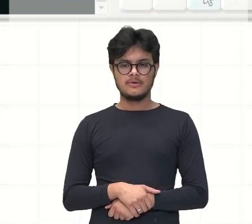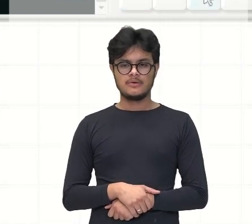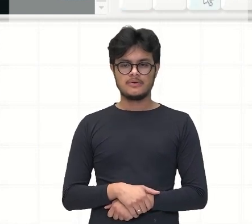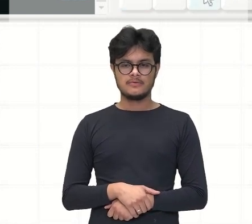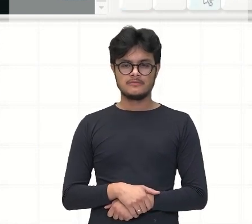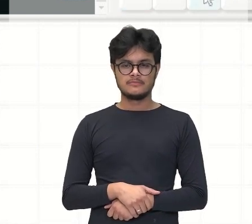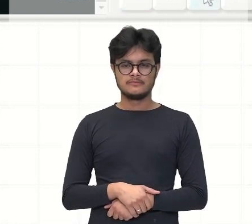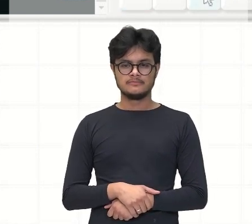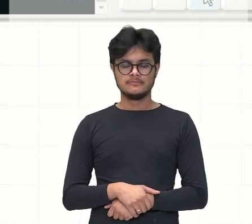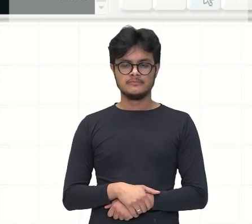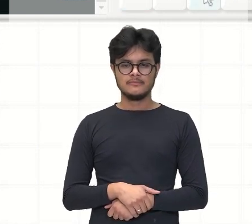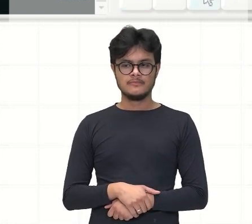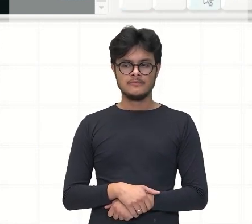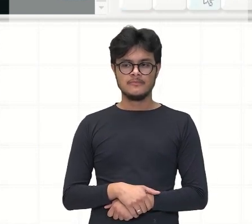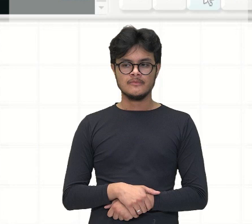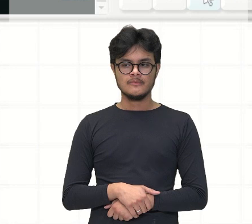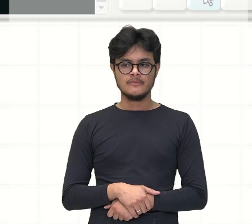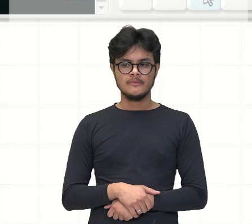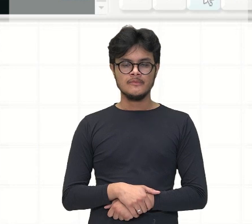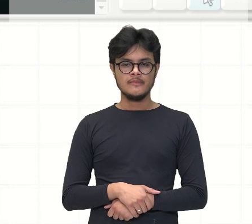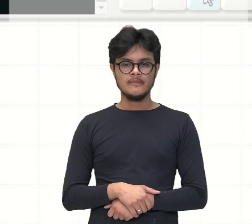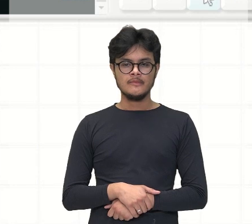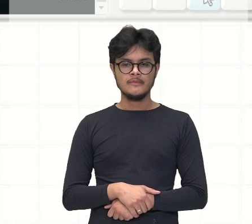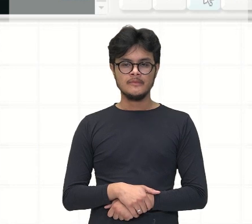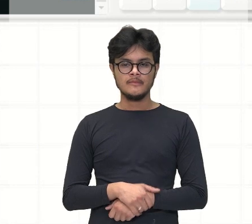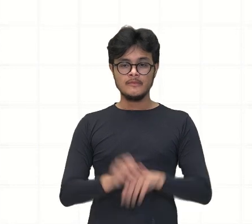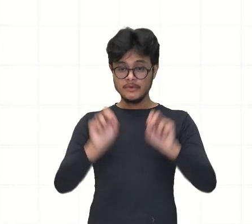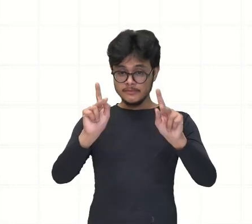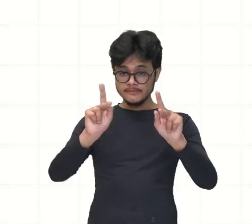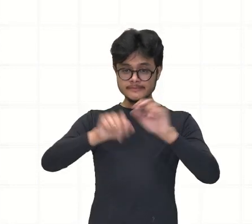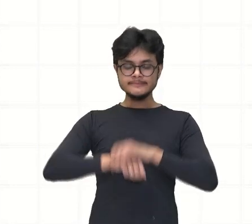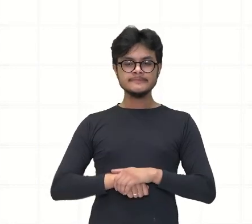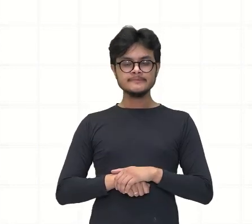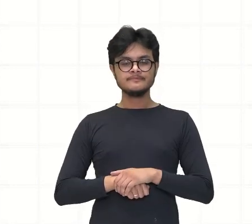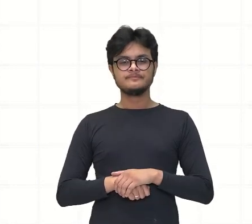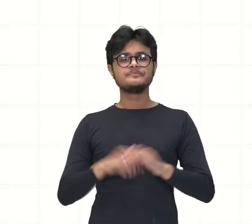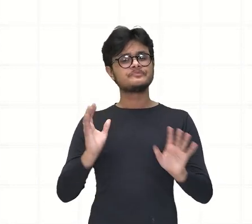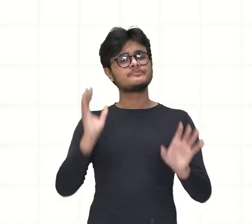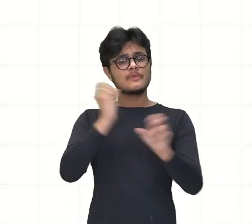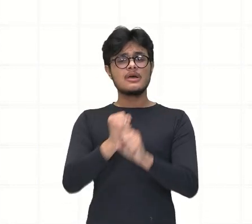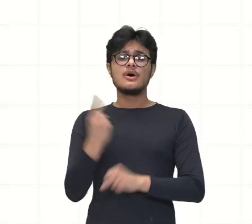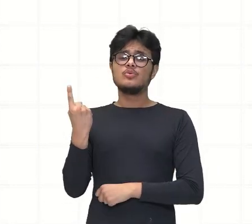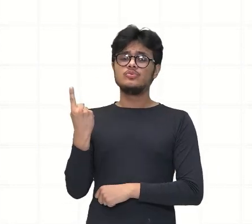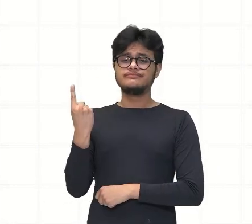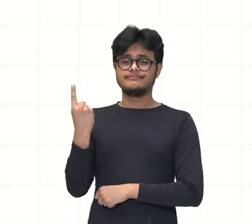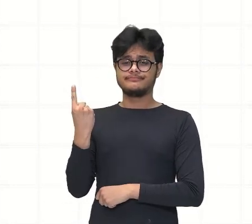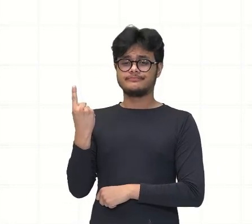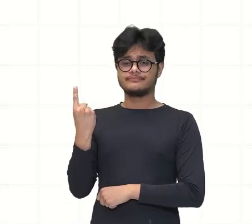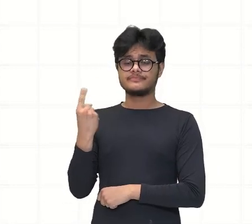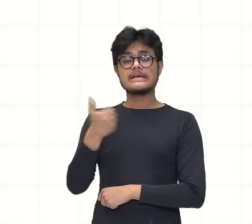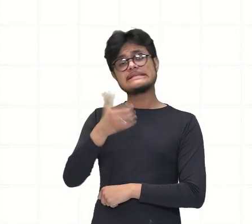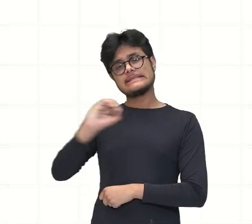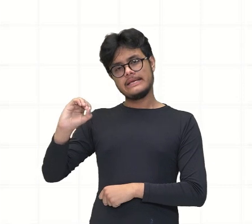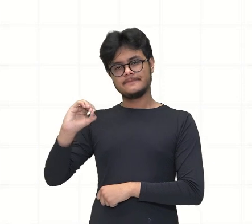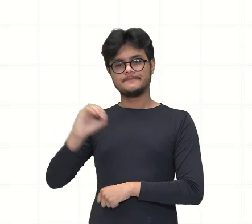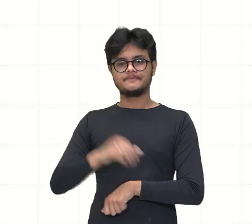é igual a 15%. Beleza? E a soma disso é igual a